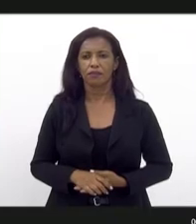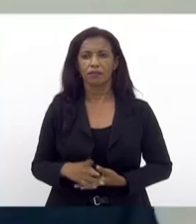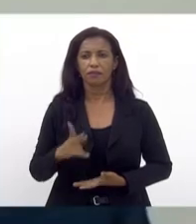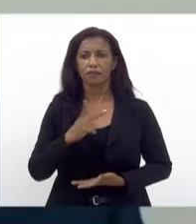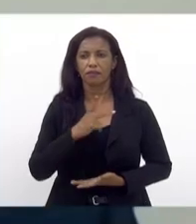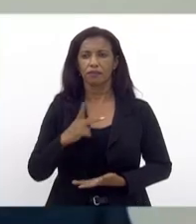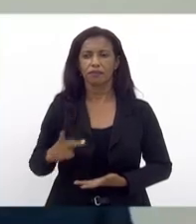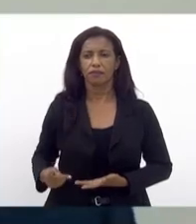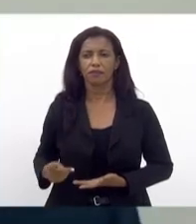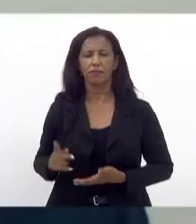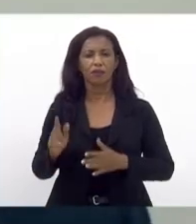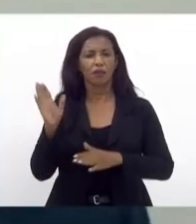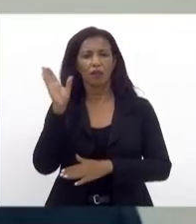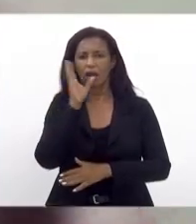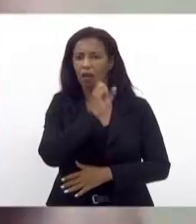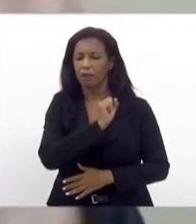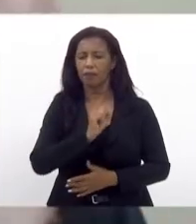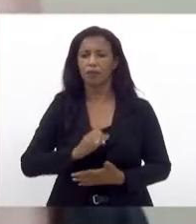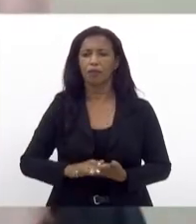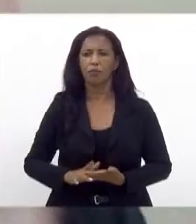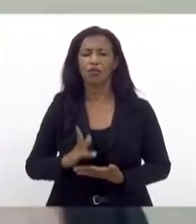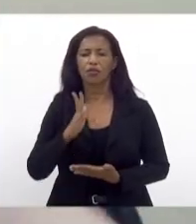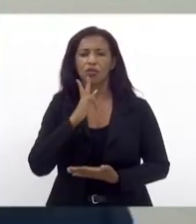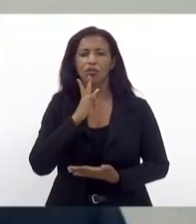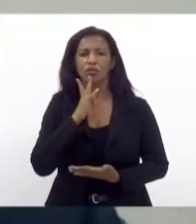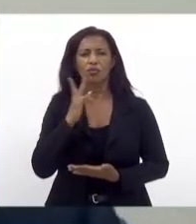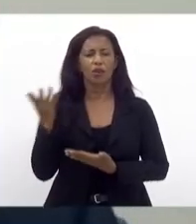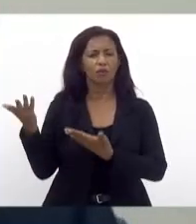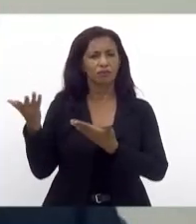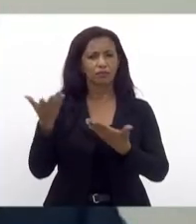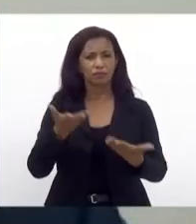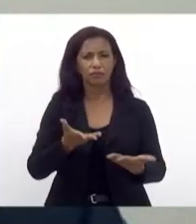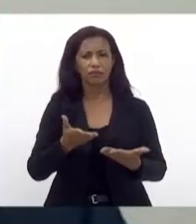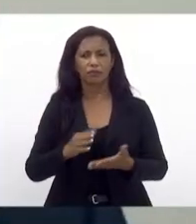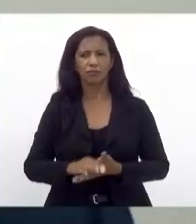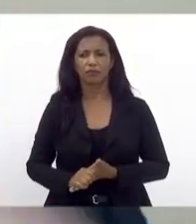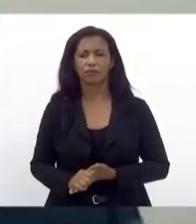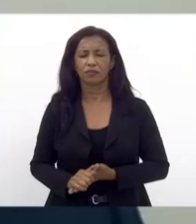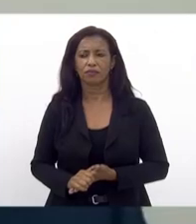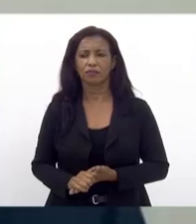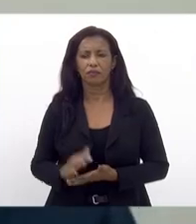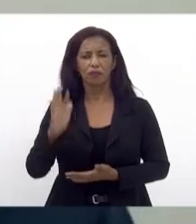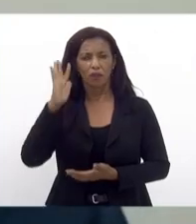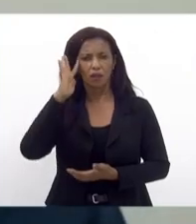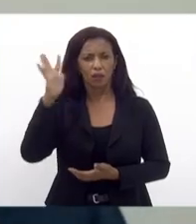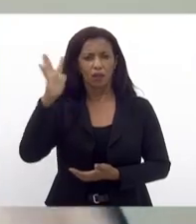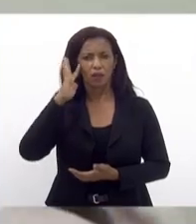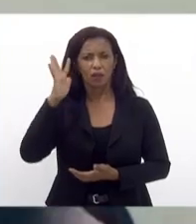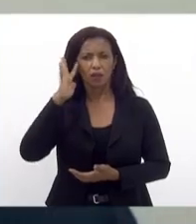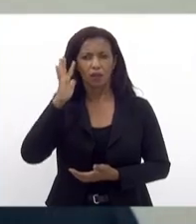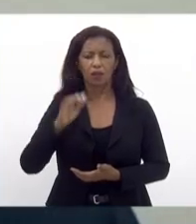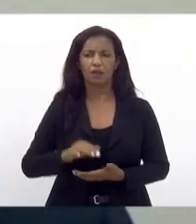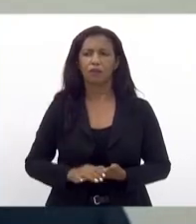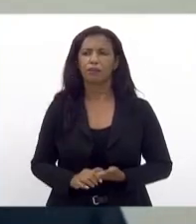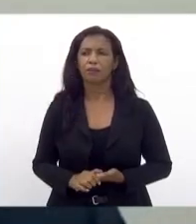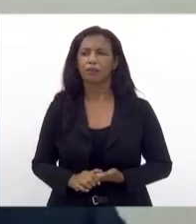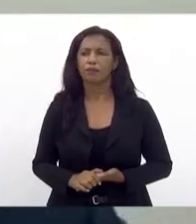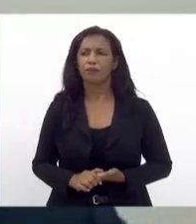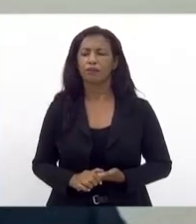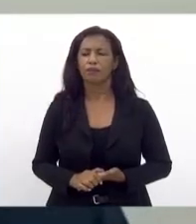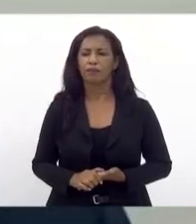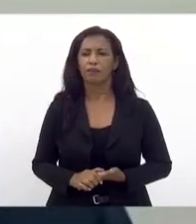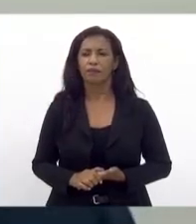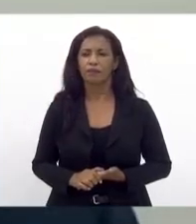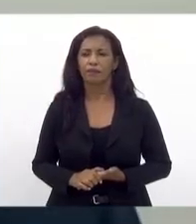Presidente, rapidamente, eu queria aqui só trazer uma para reflexão, uma ponderação, para